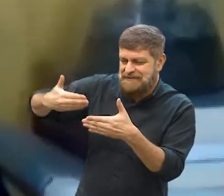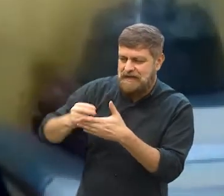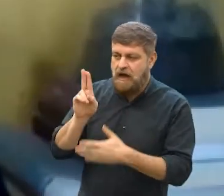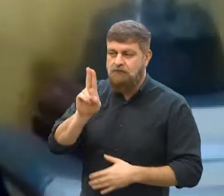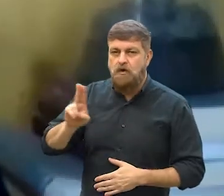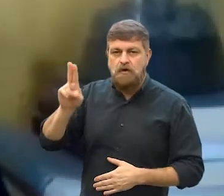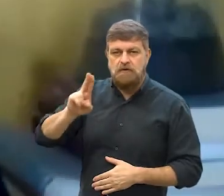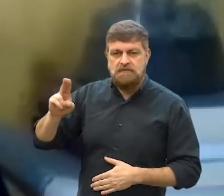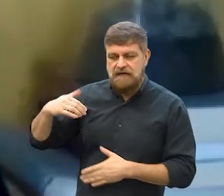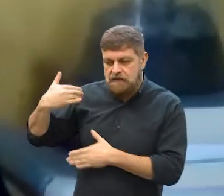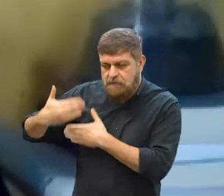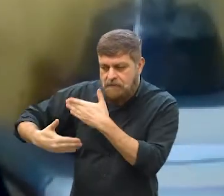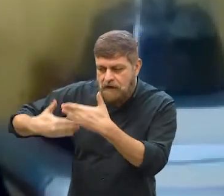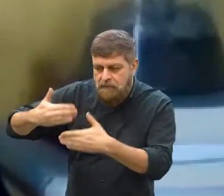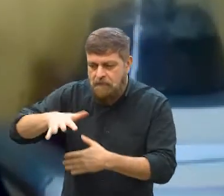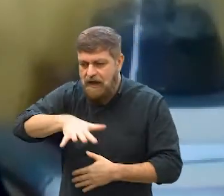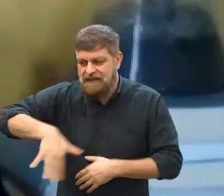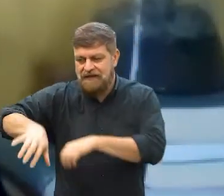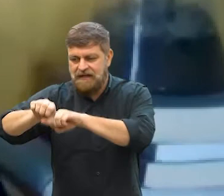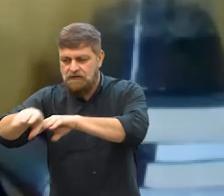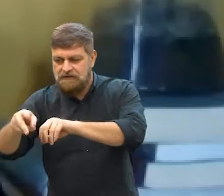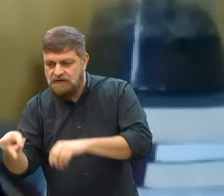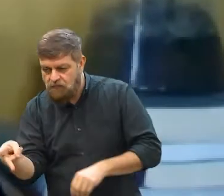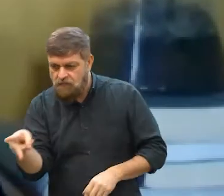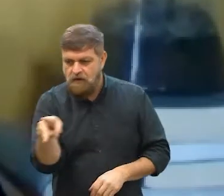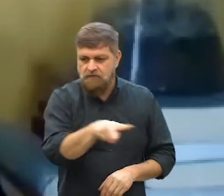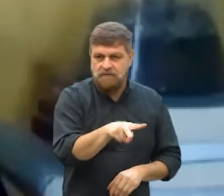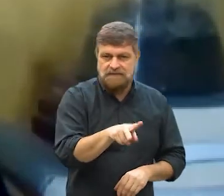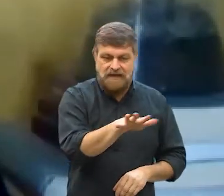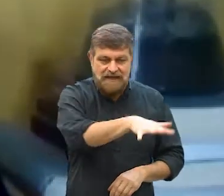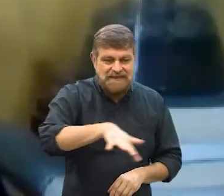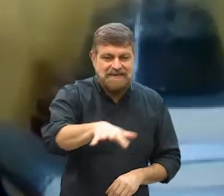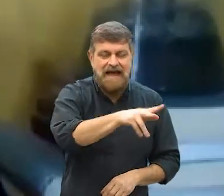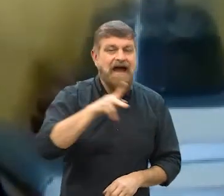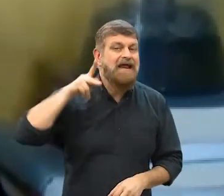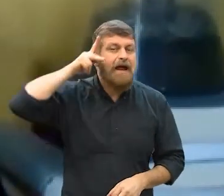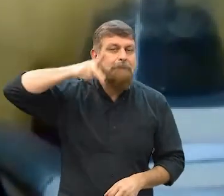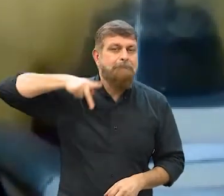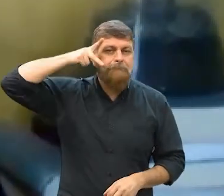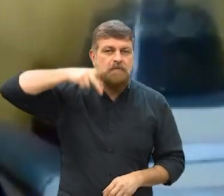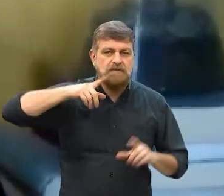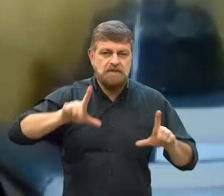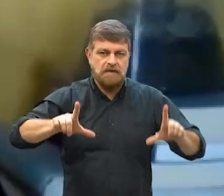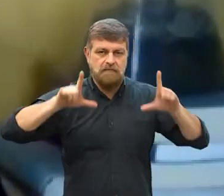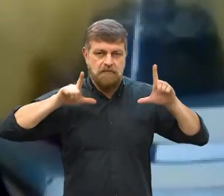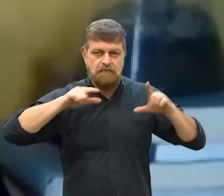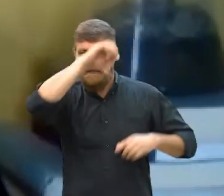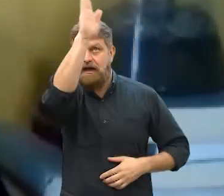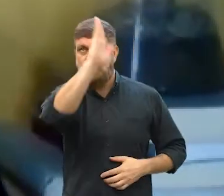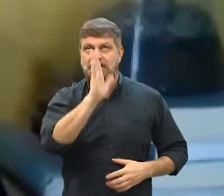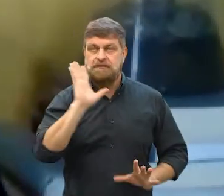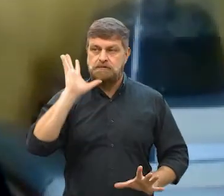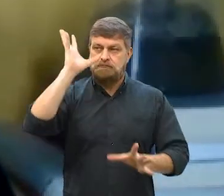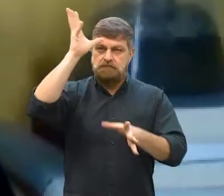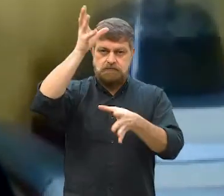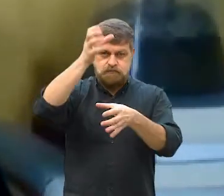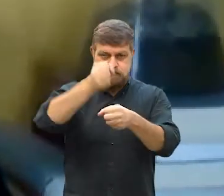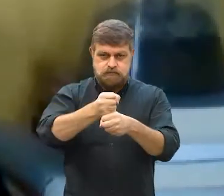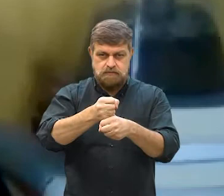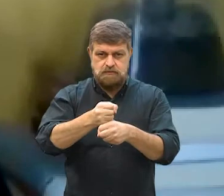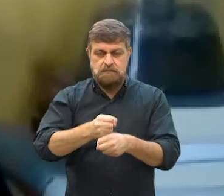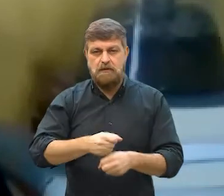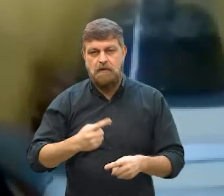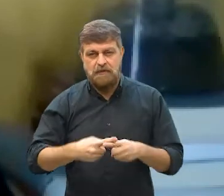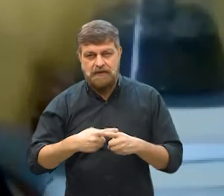usado como é que ele surgiu do cativo e como é que ele foi usado politicamente para o no Brasil né na verdade o Brasil